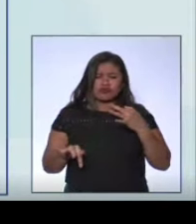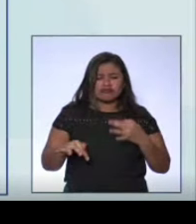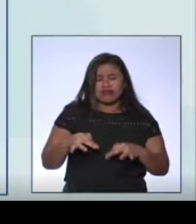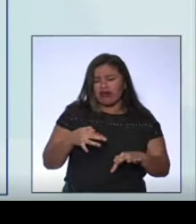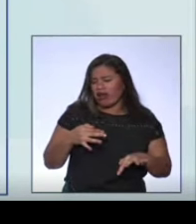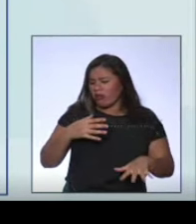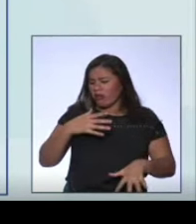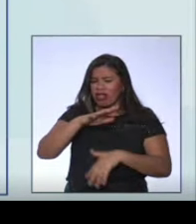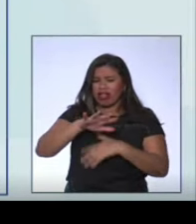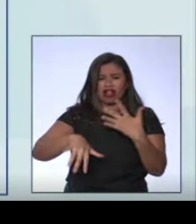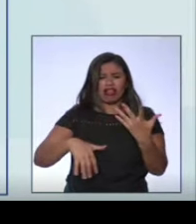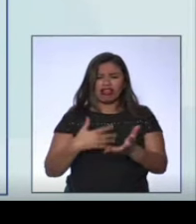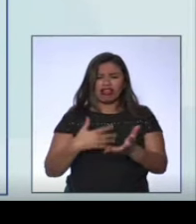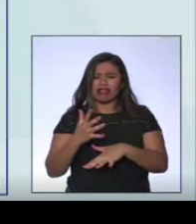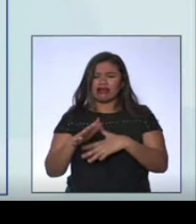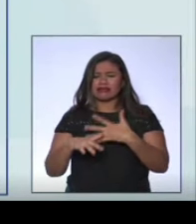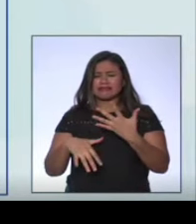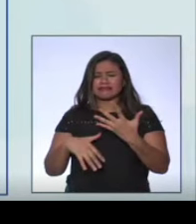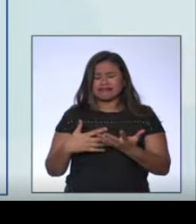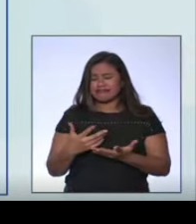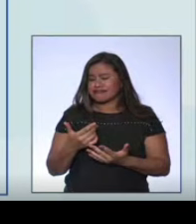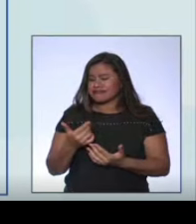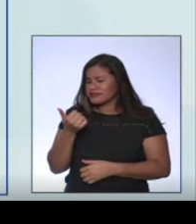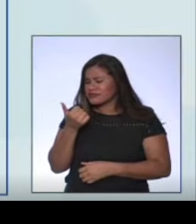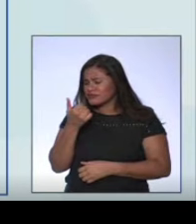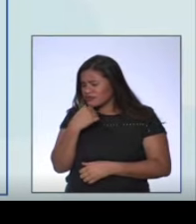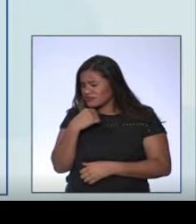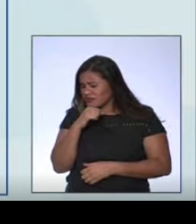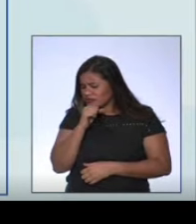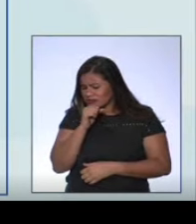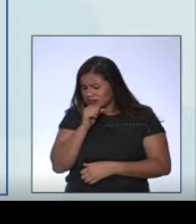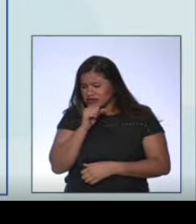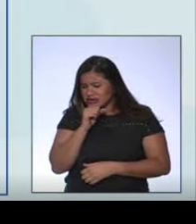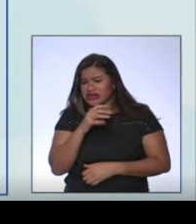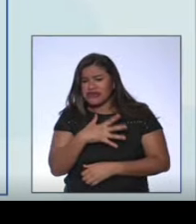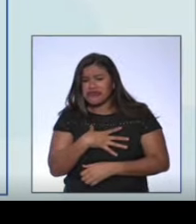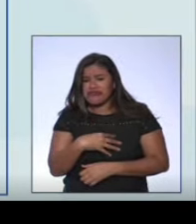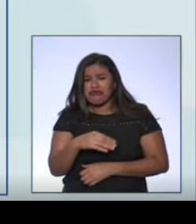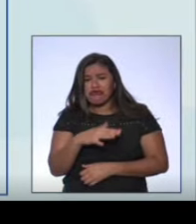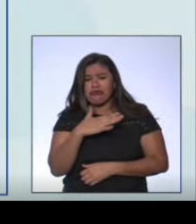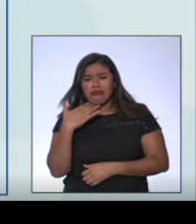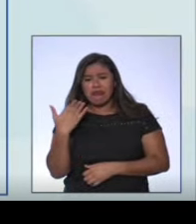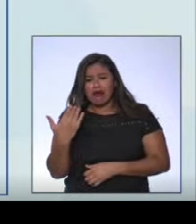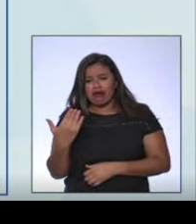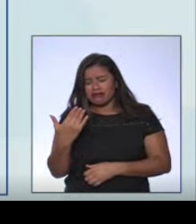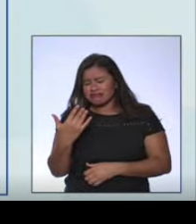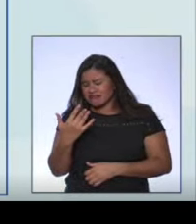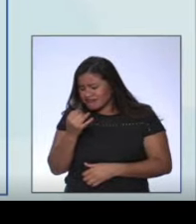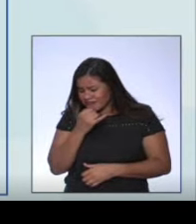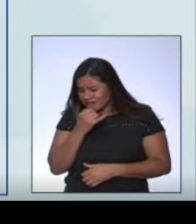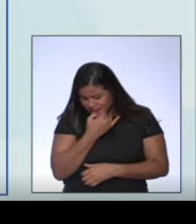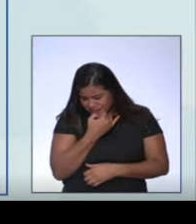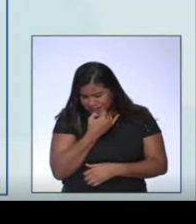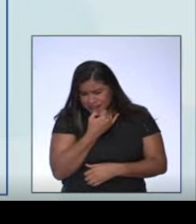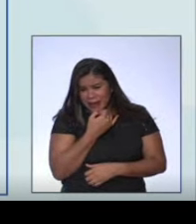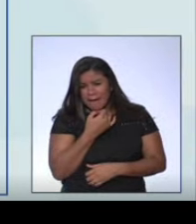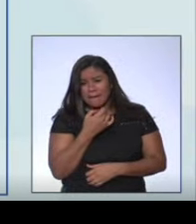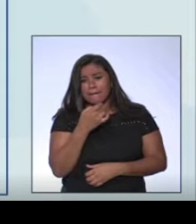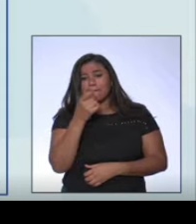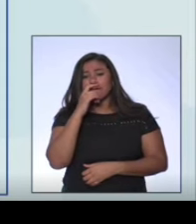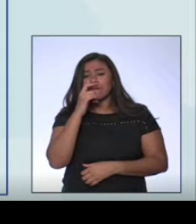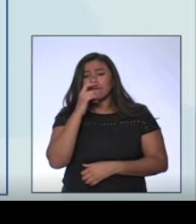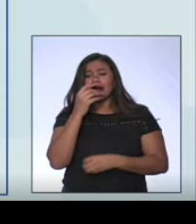resumida. Mães choram suas crianças. Pais lamentam sua condição, sua vida. Até